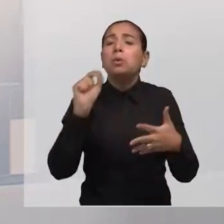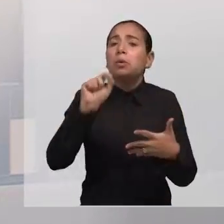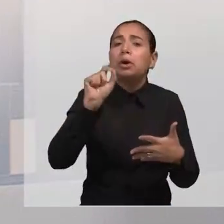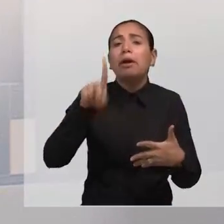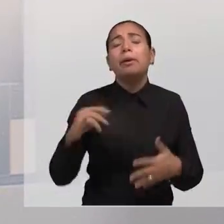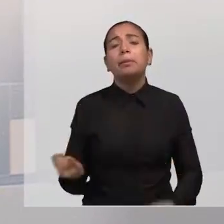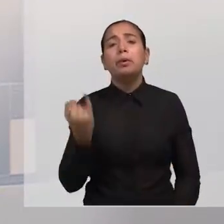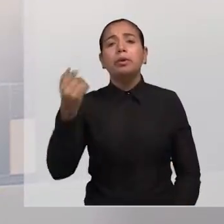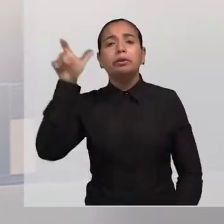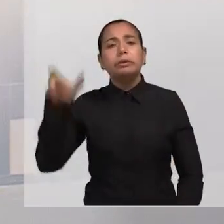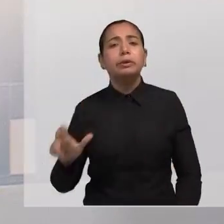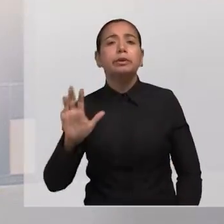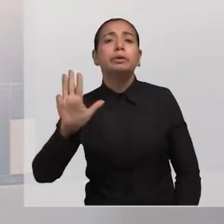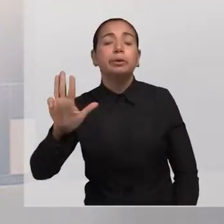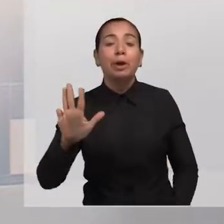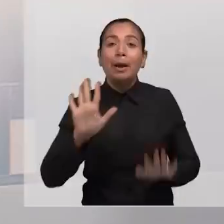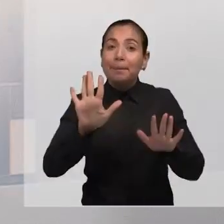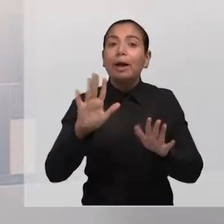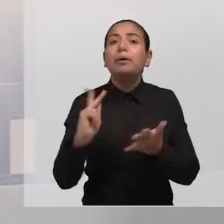Esse material foi para o YouTube,